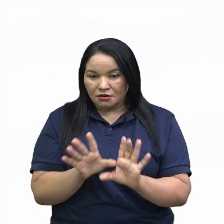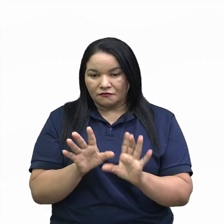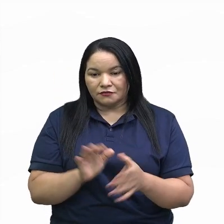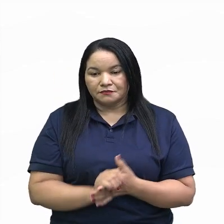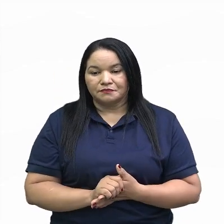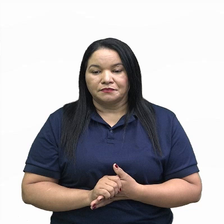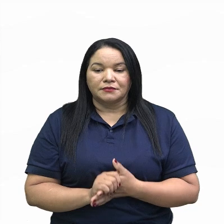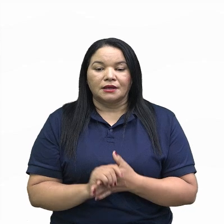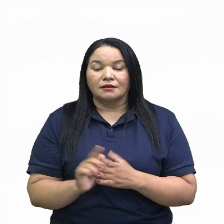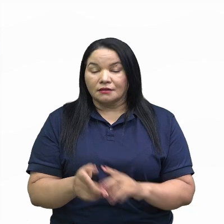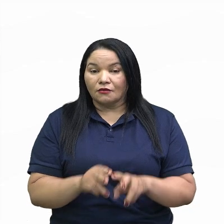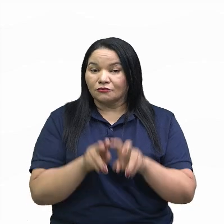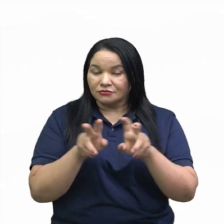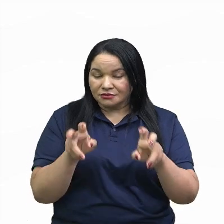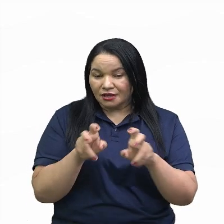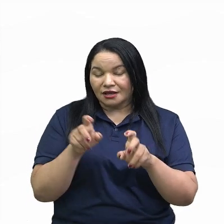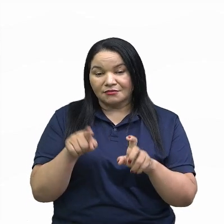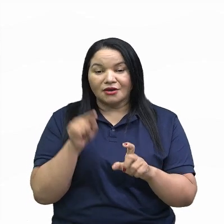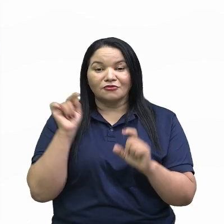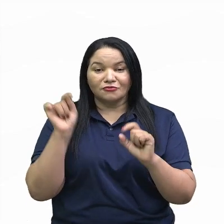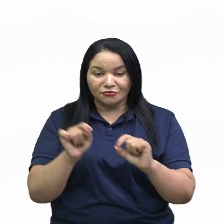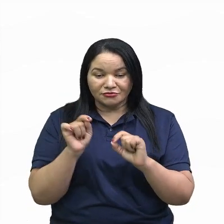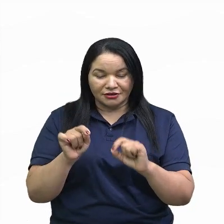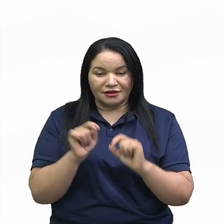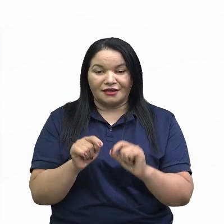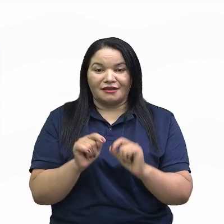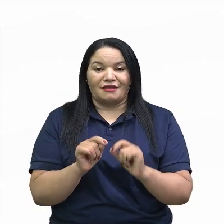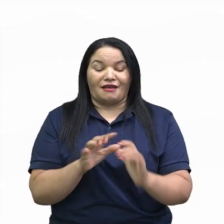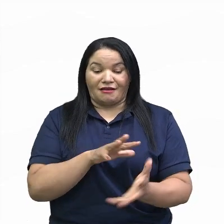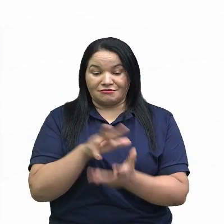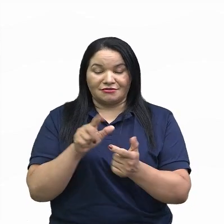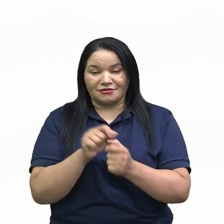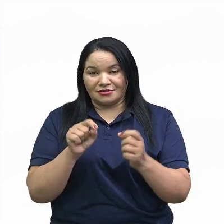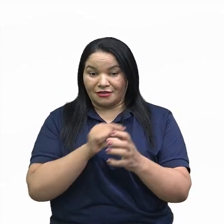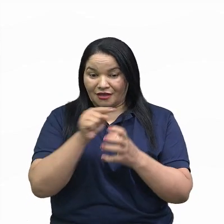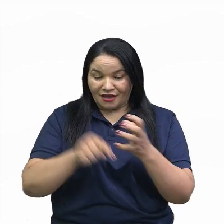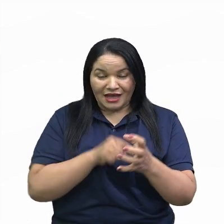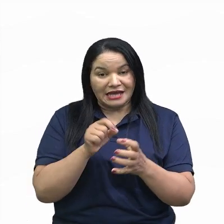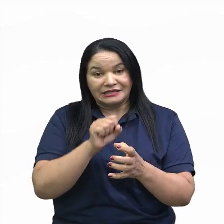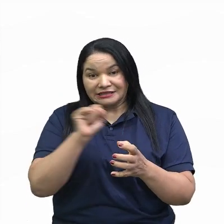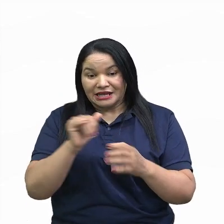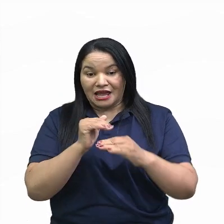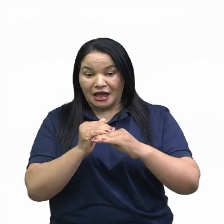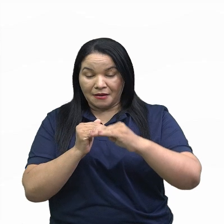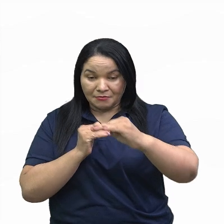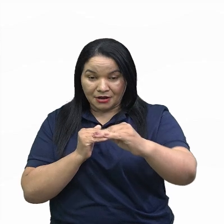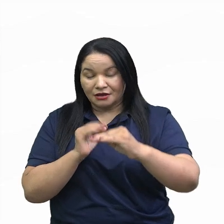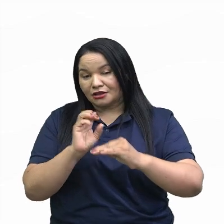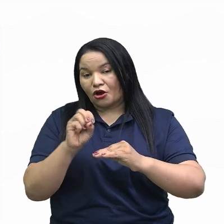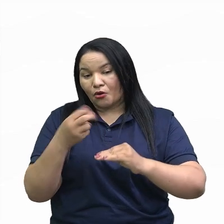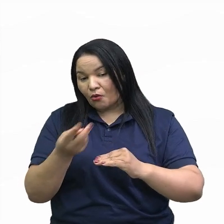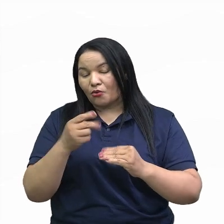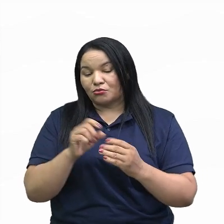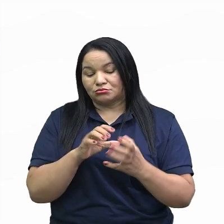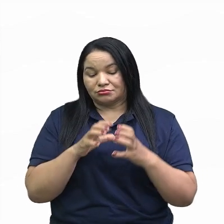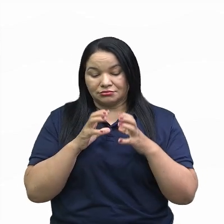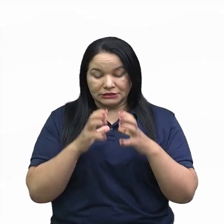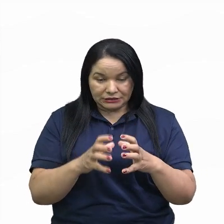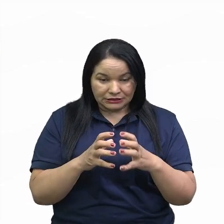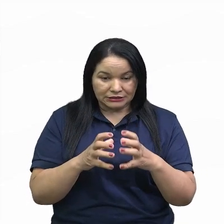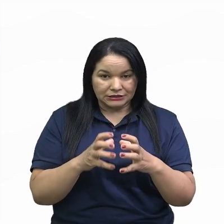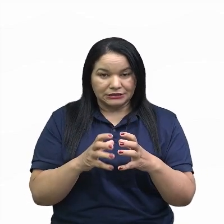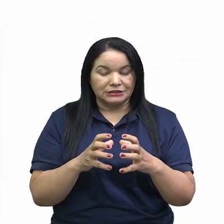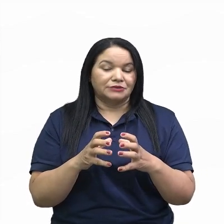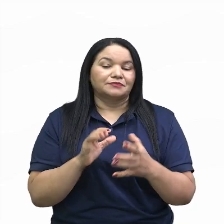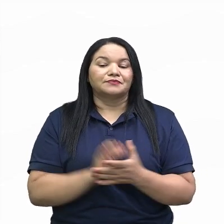grande temática é a questão do formato da Terra. Se ela é plana ou se ela é esférica, né,